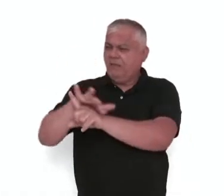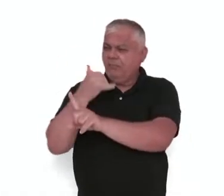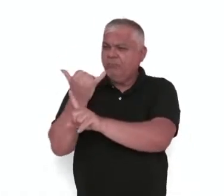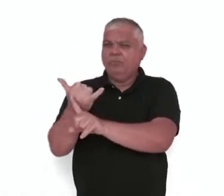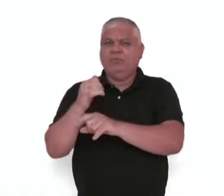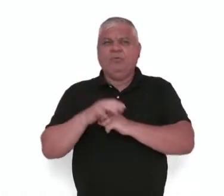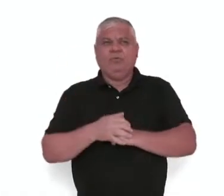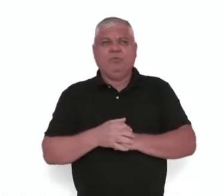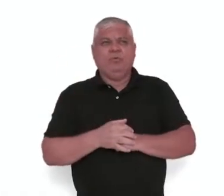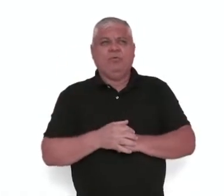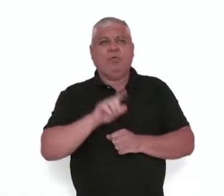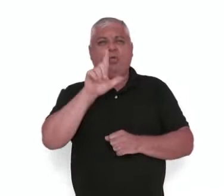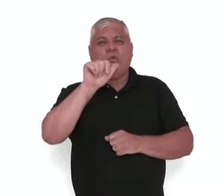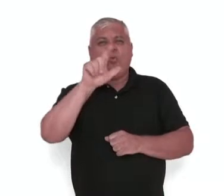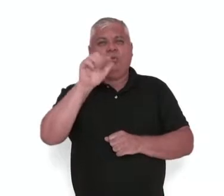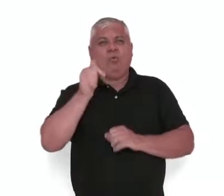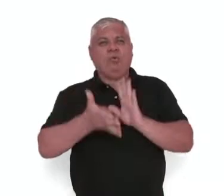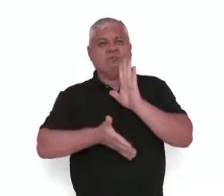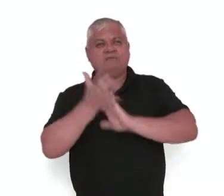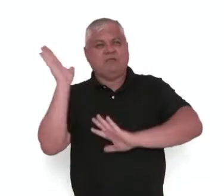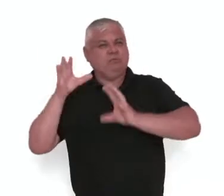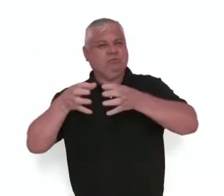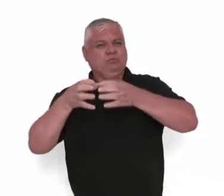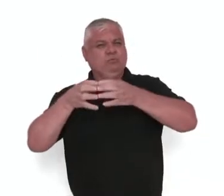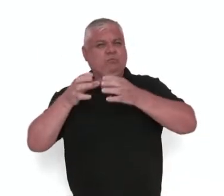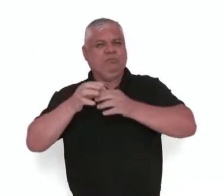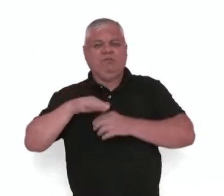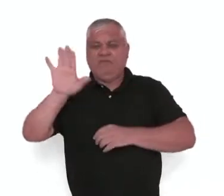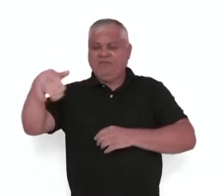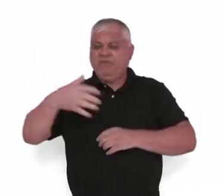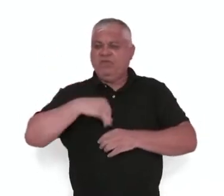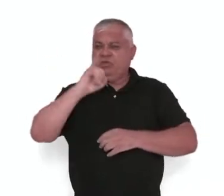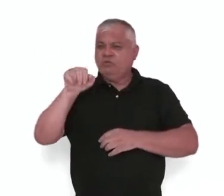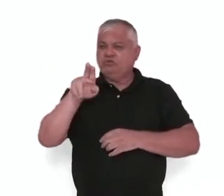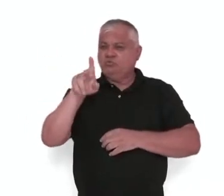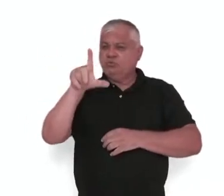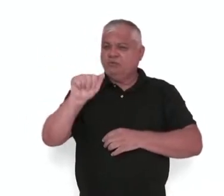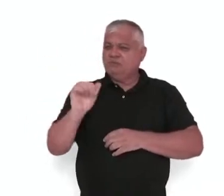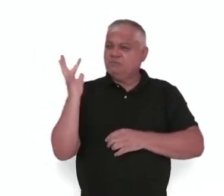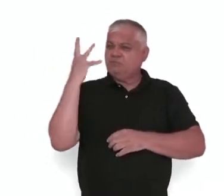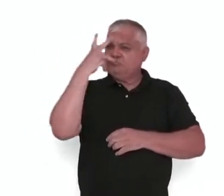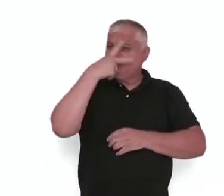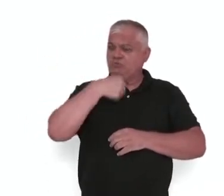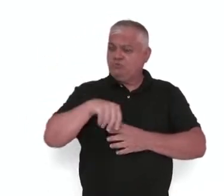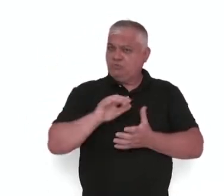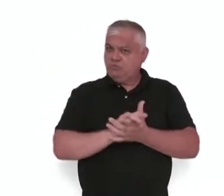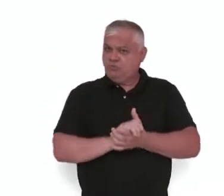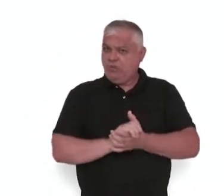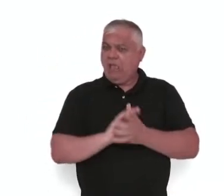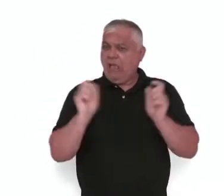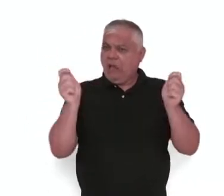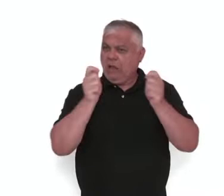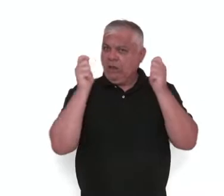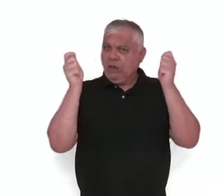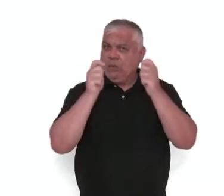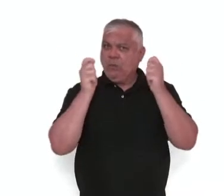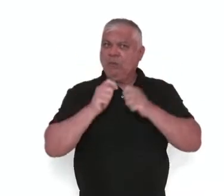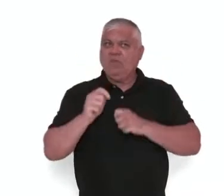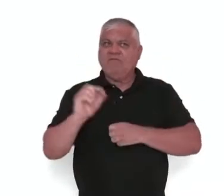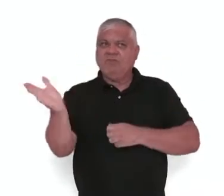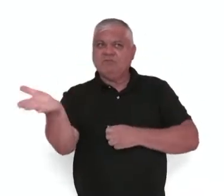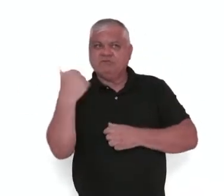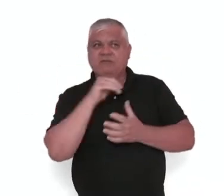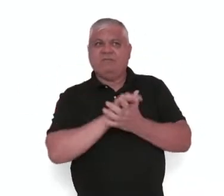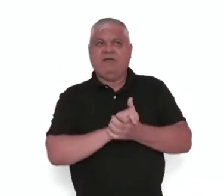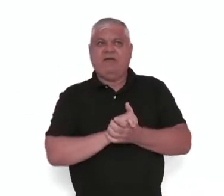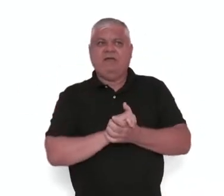do grupo. Mana, vejo Judas como está bonito, logo aparecer a aleluia. Havemos de puxá-lo para a rua.